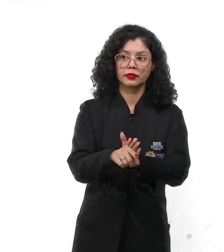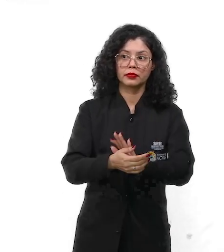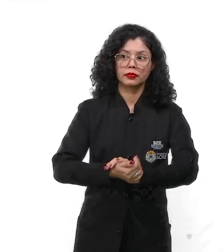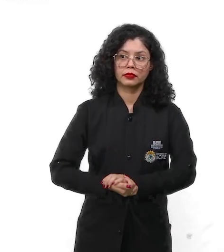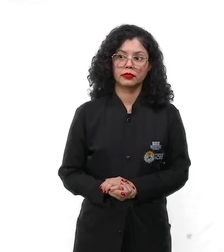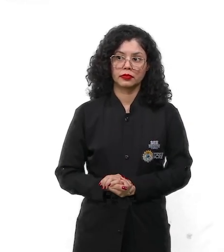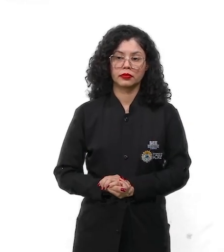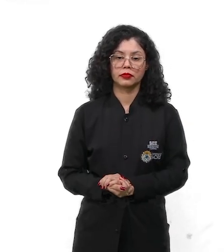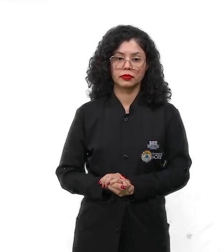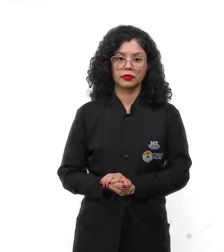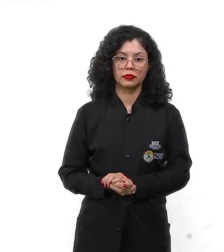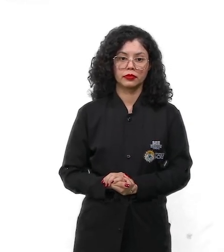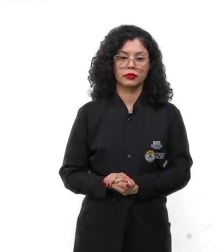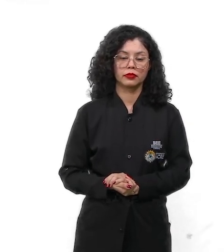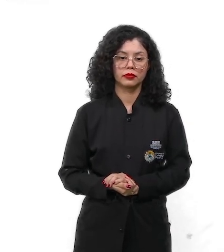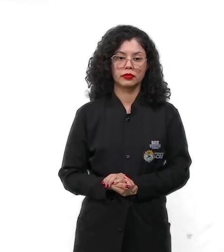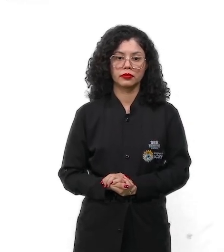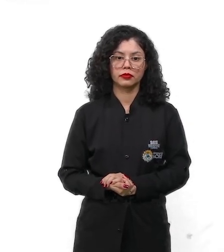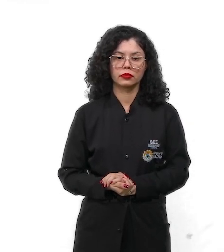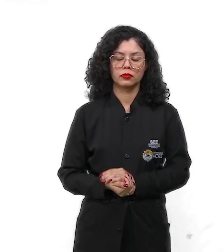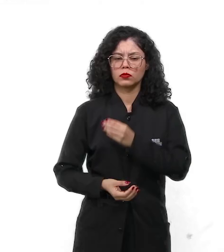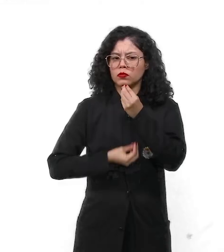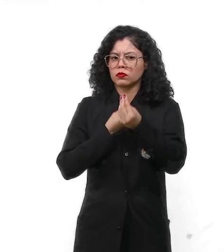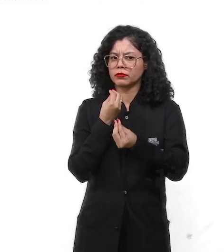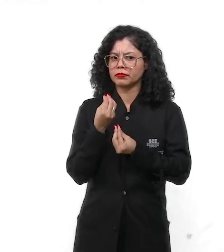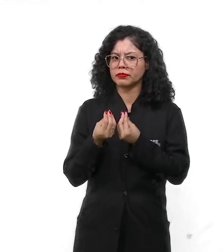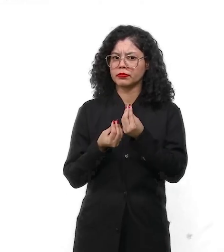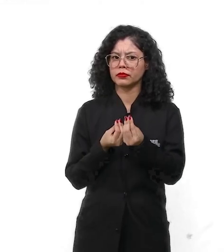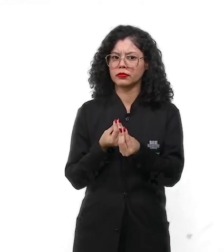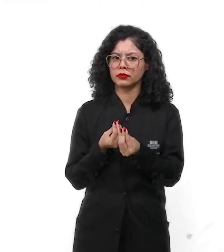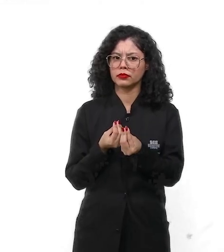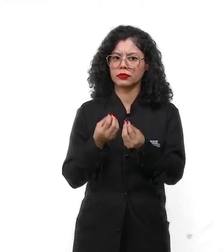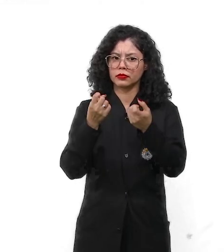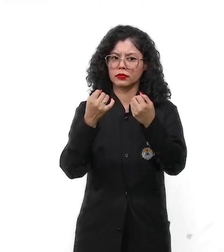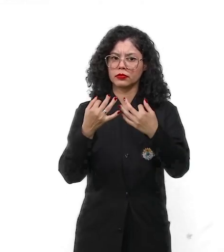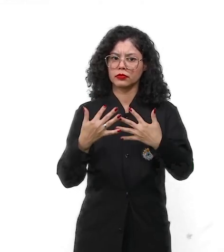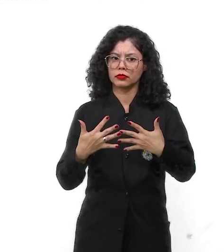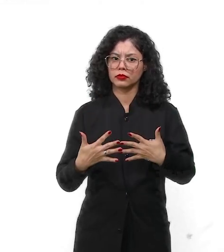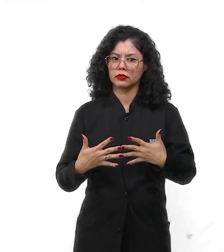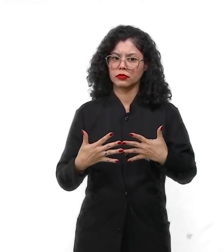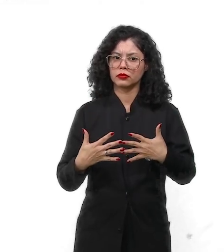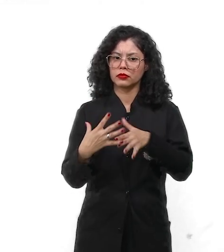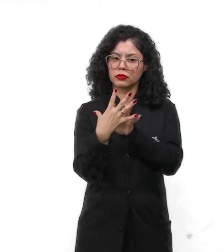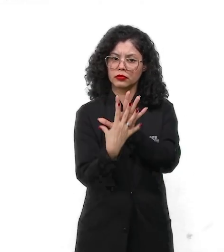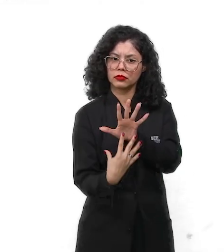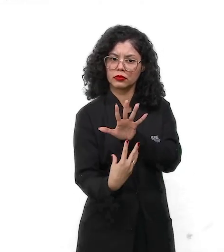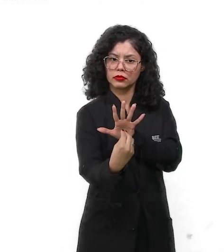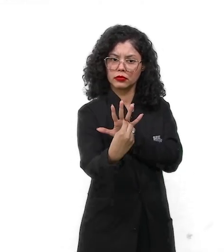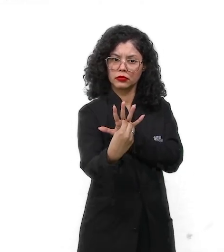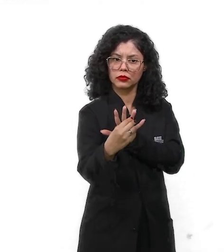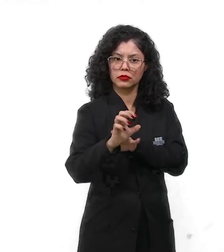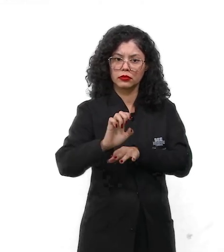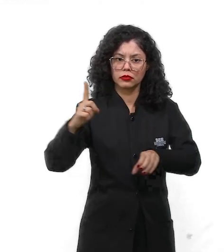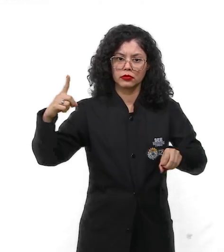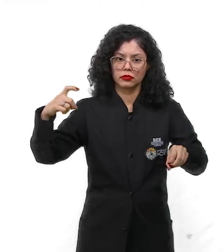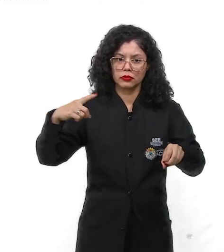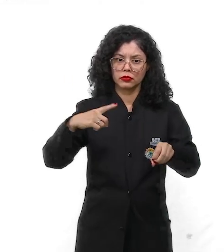O método citado é denominado colagem embrionária porque